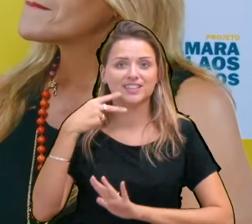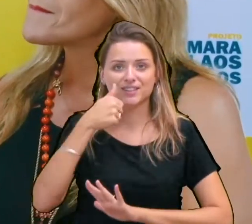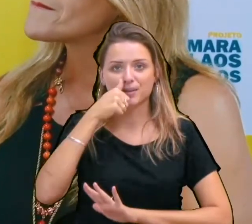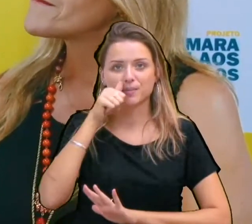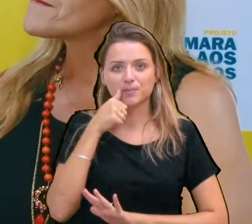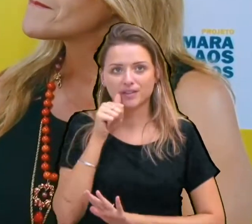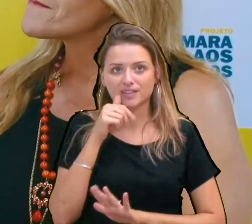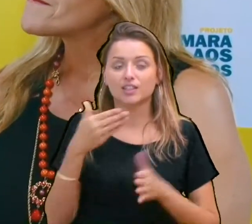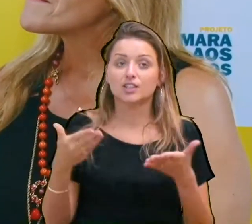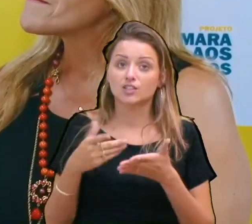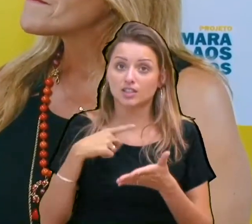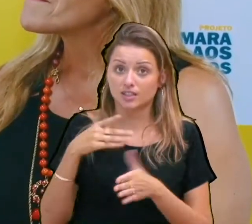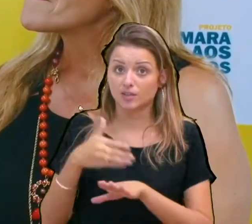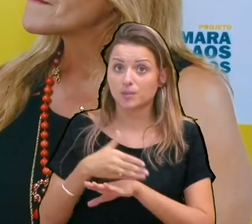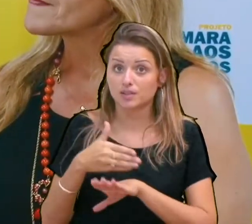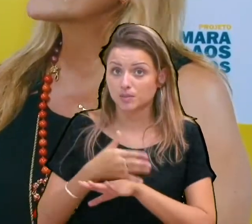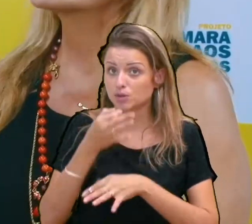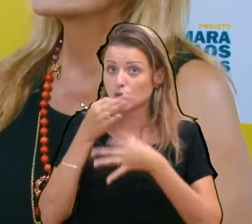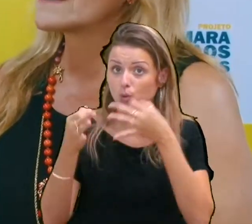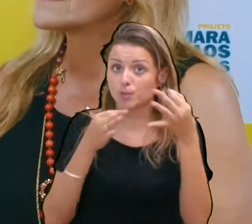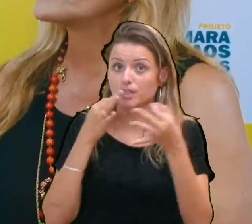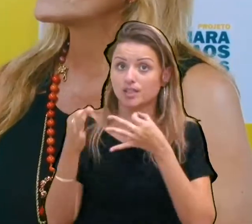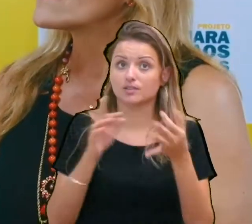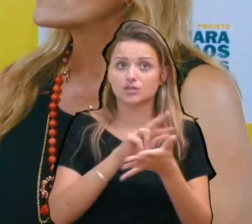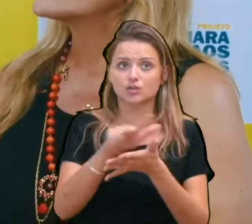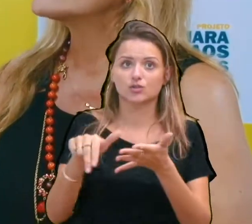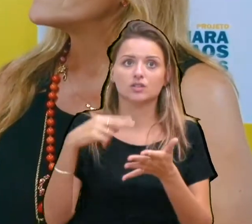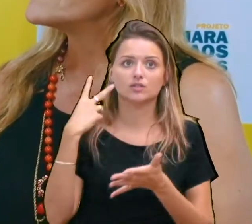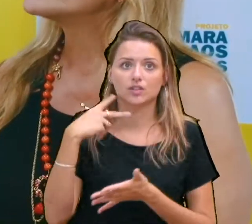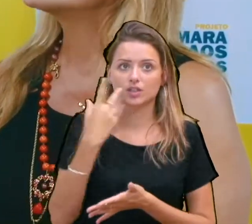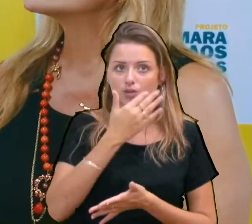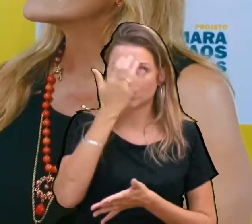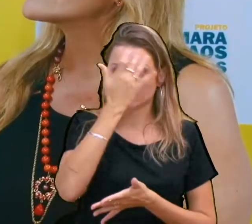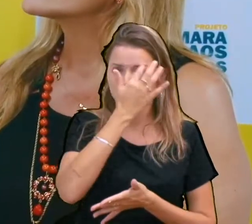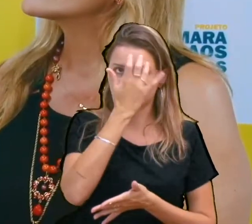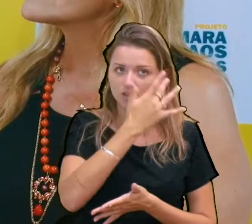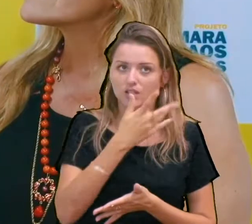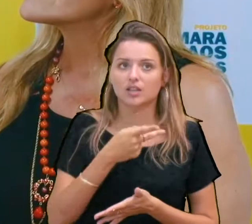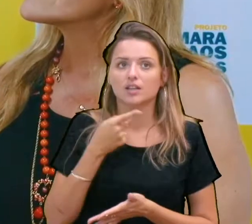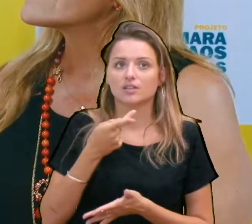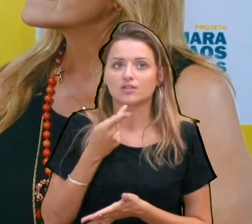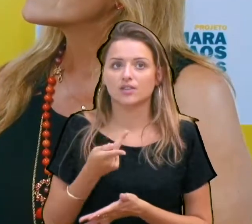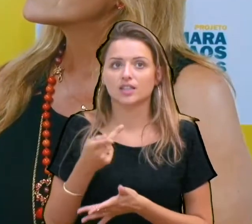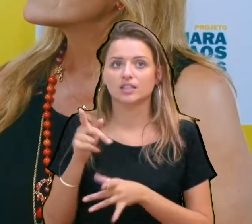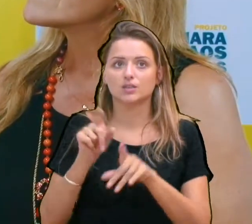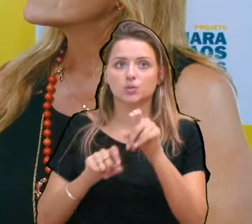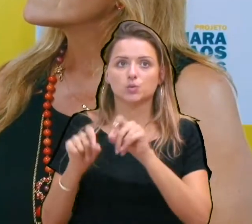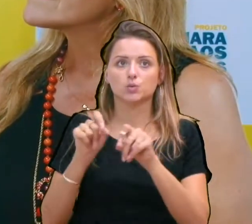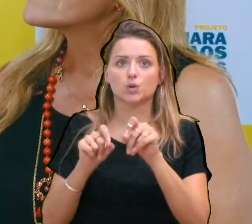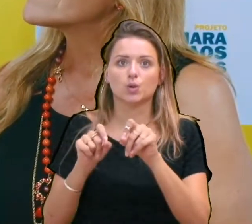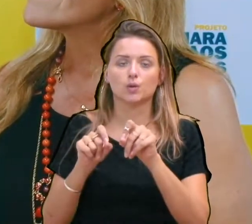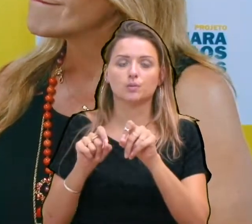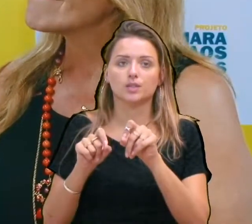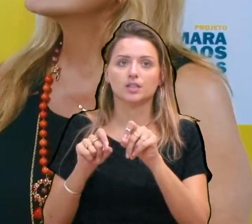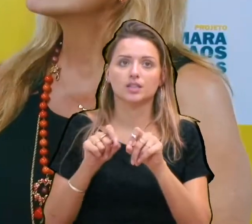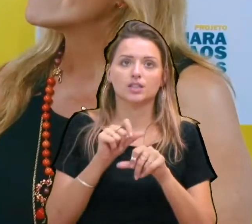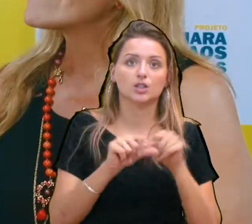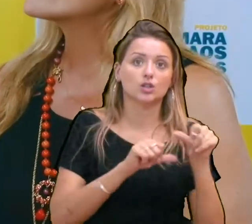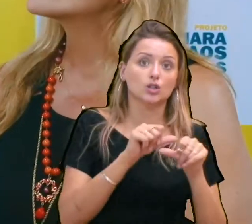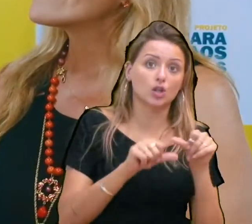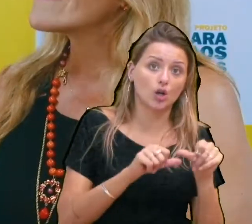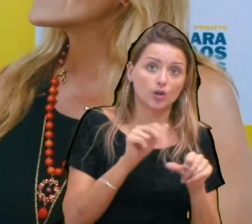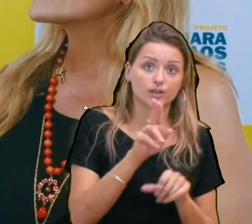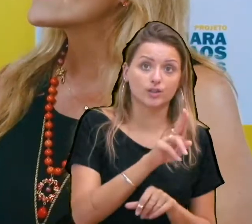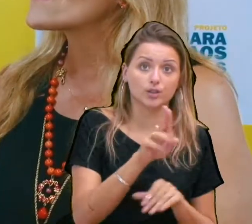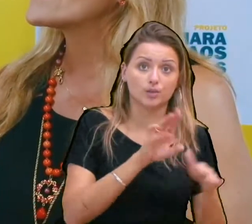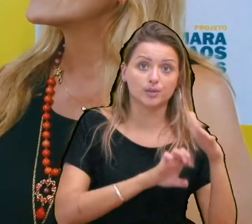Iores, inclusive já teve participação, sugestões de vereadores ali, como do vereador Adiló de Domênico, falando a questão de quem troca de razão